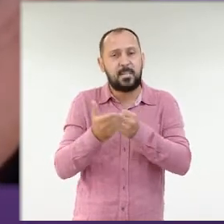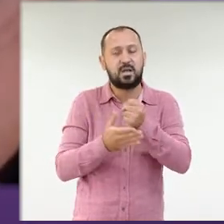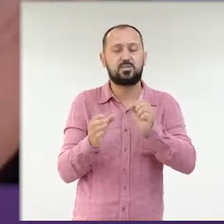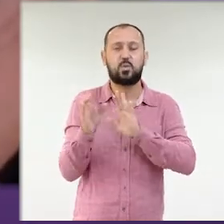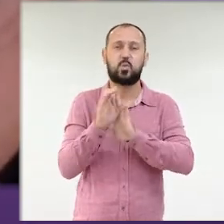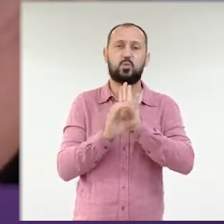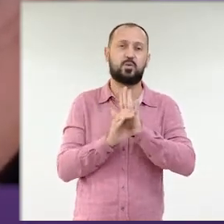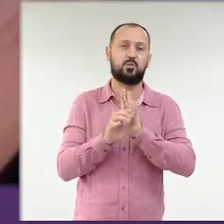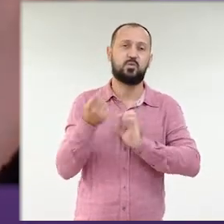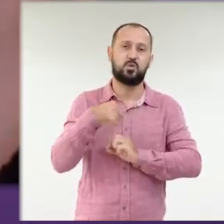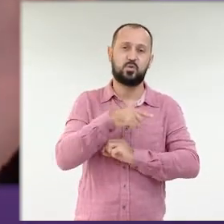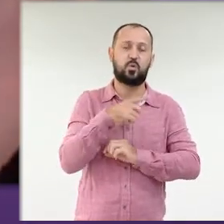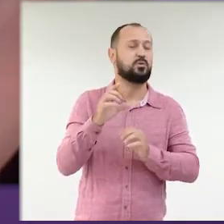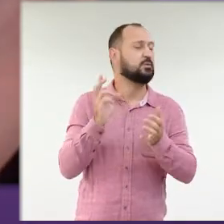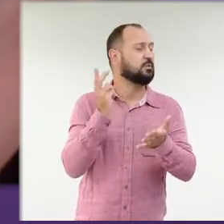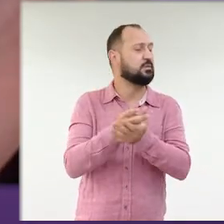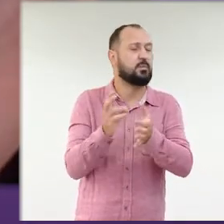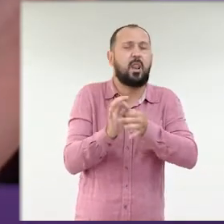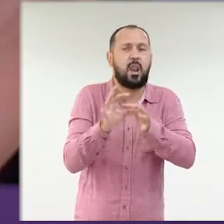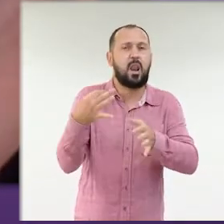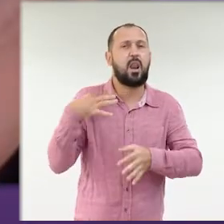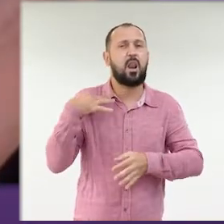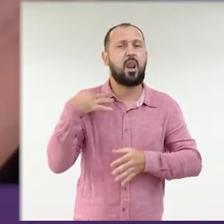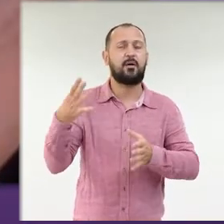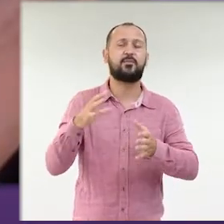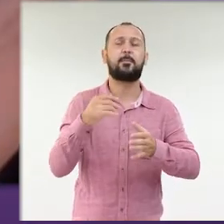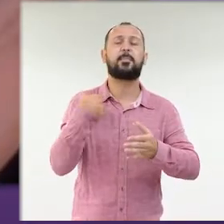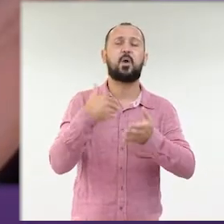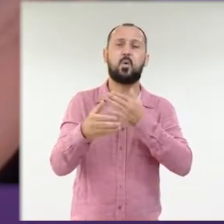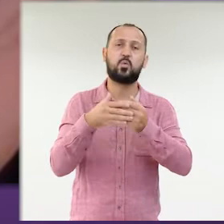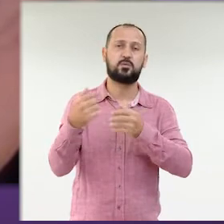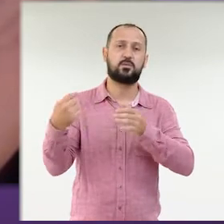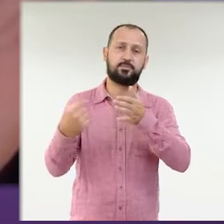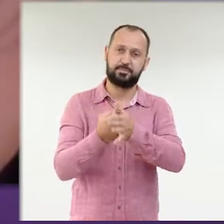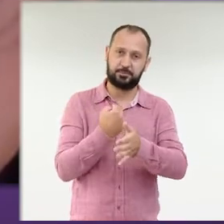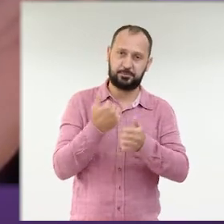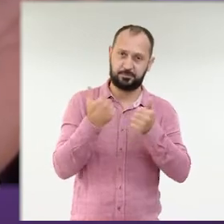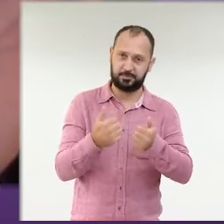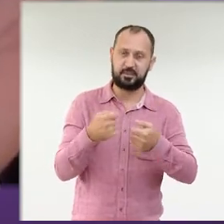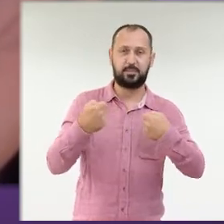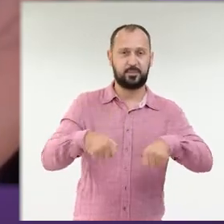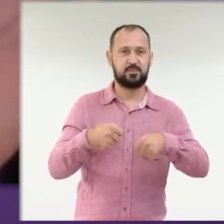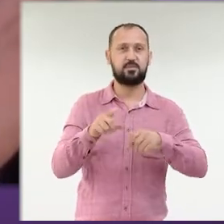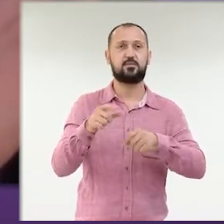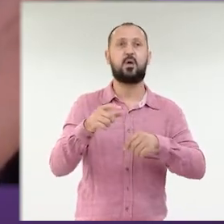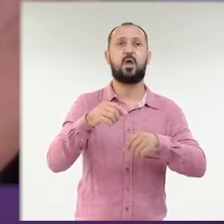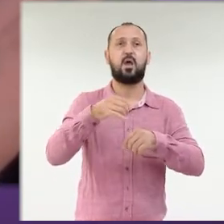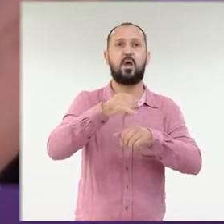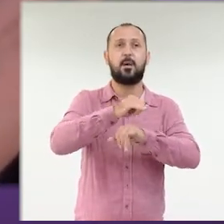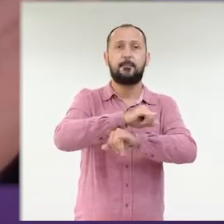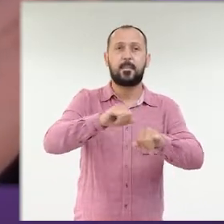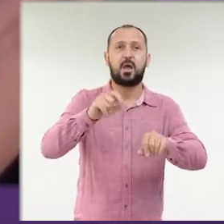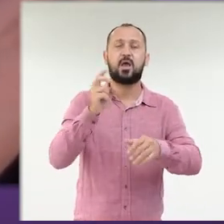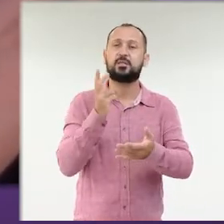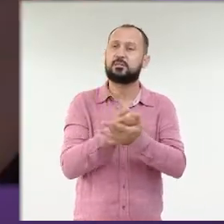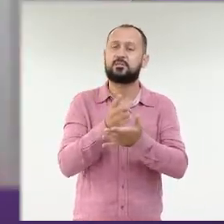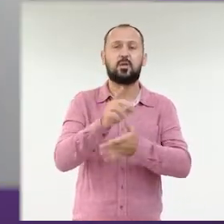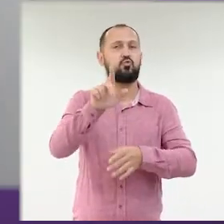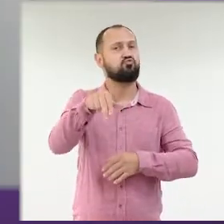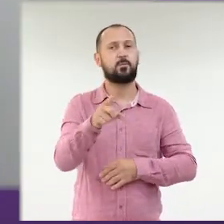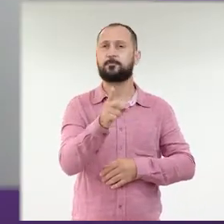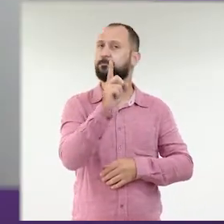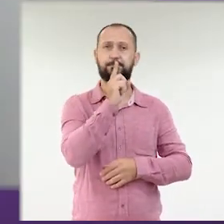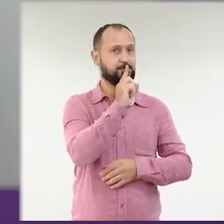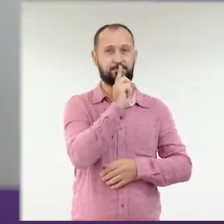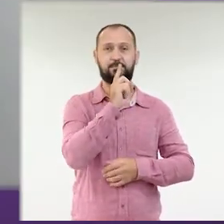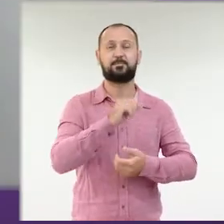uma base, um conteúdo, e nós ficamos à disposição para outras informações e orientações que sejam necessárias. Então, a mensagem, Lívia, é sempre o